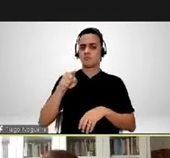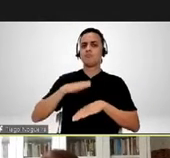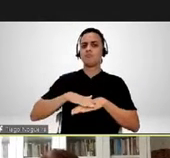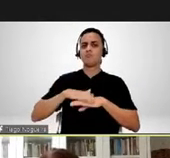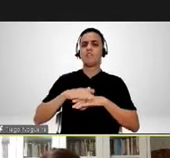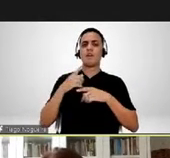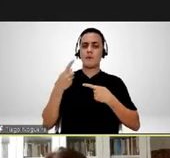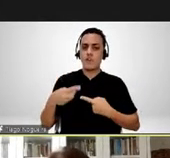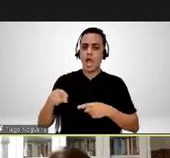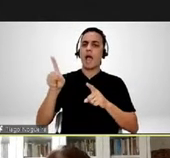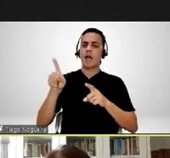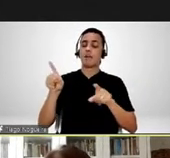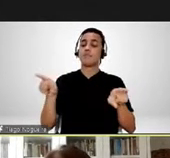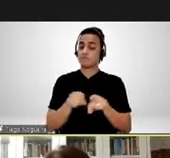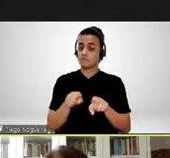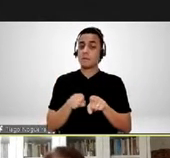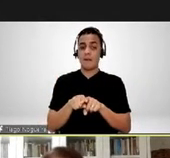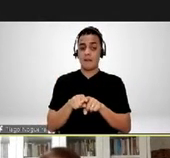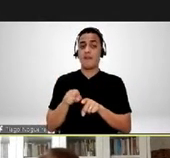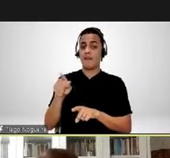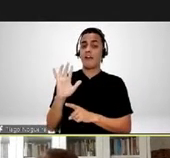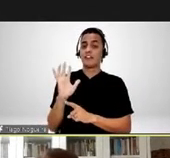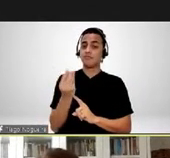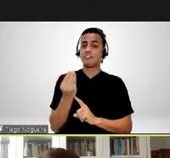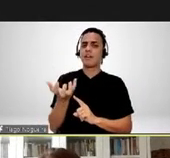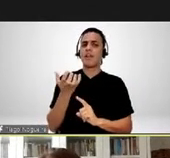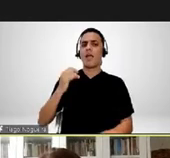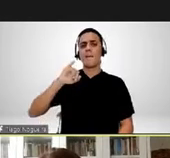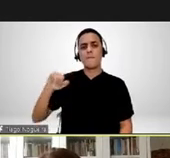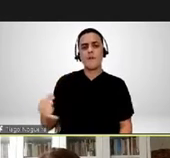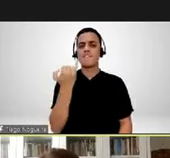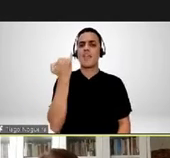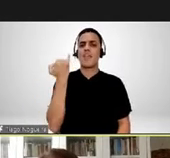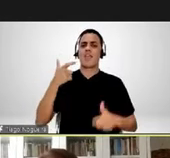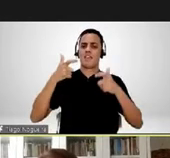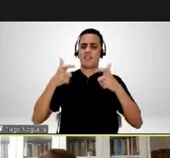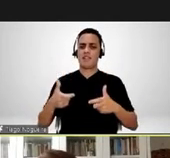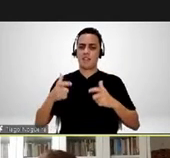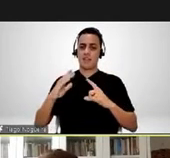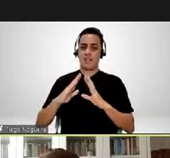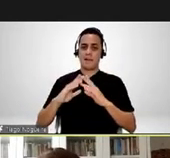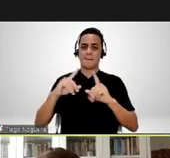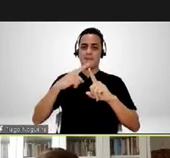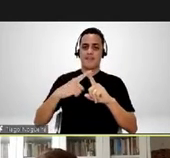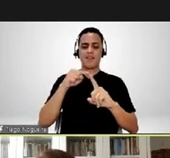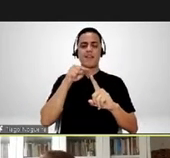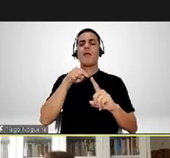e a opção de se apropriar dessa capela e dos sentidos dela, ou seja,